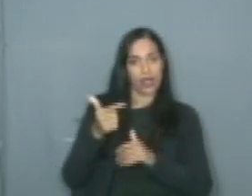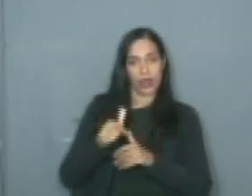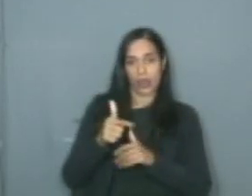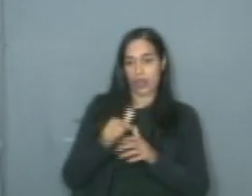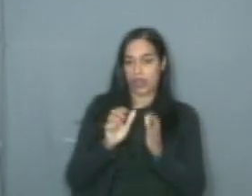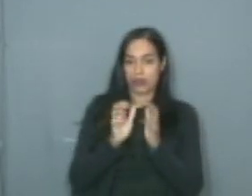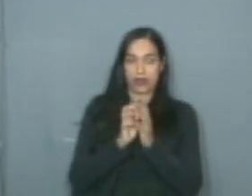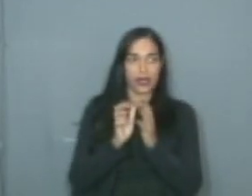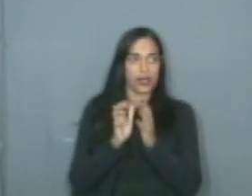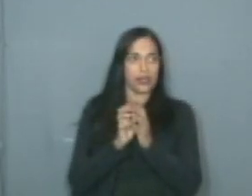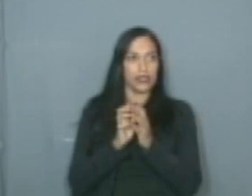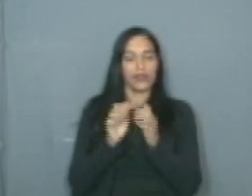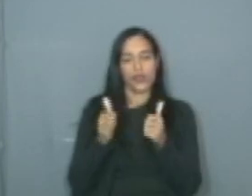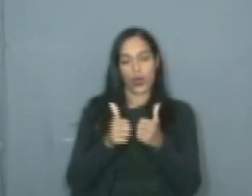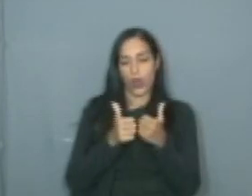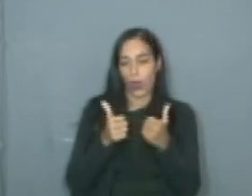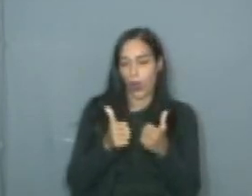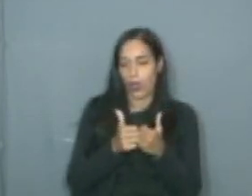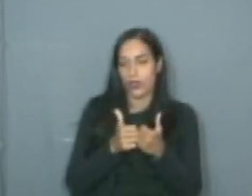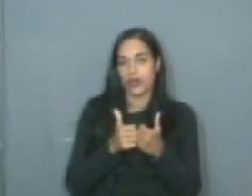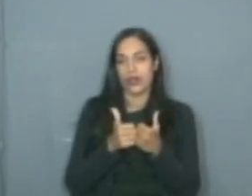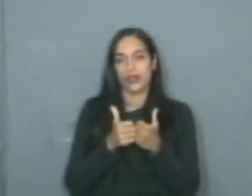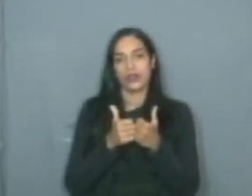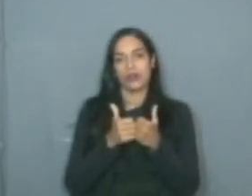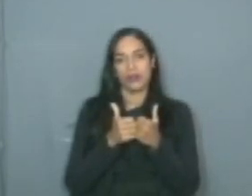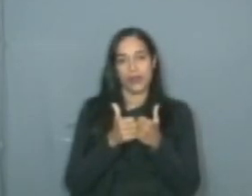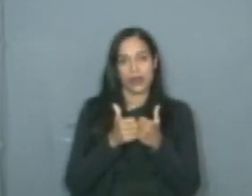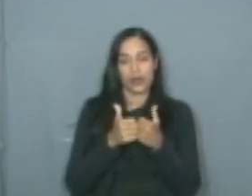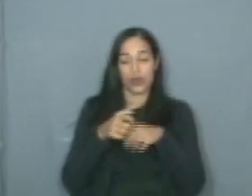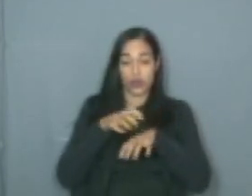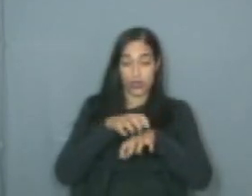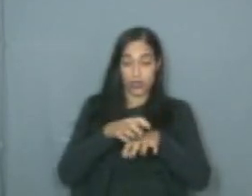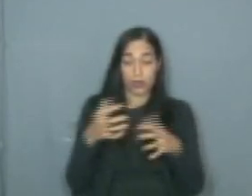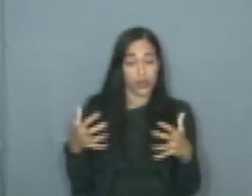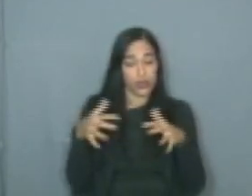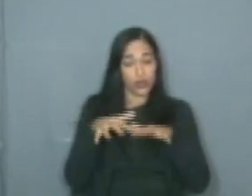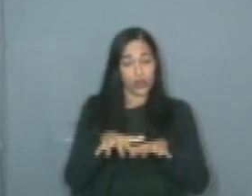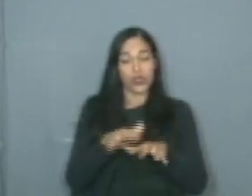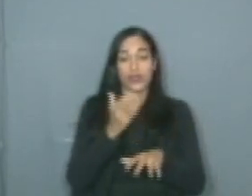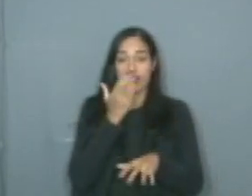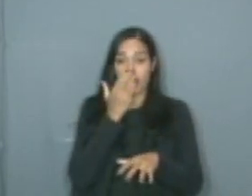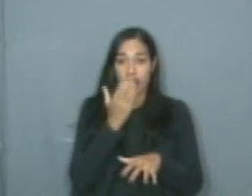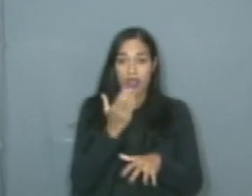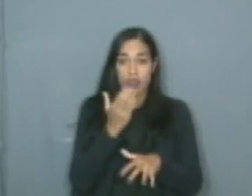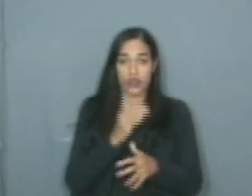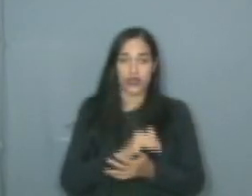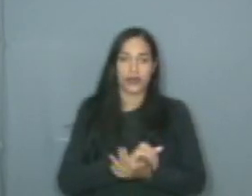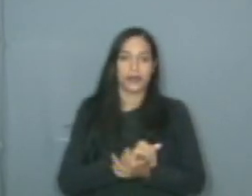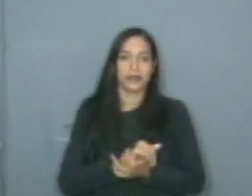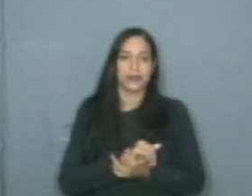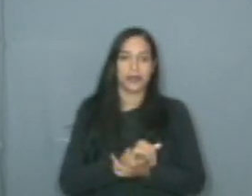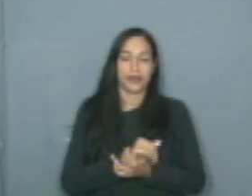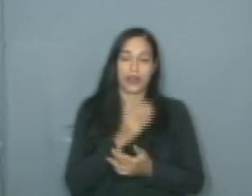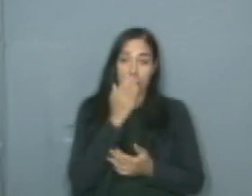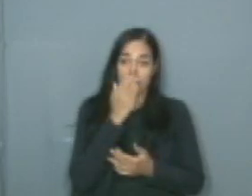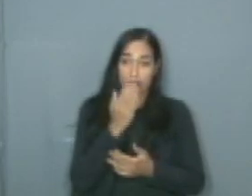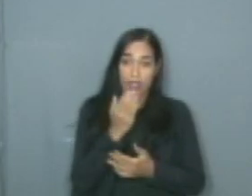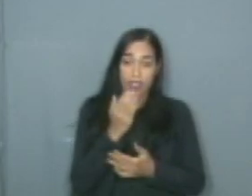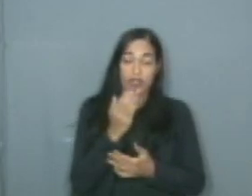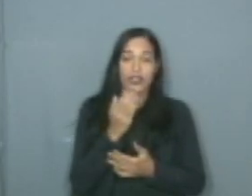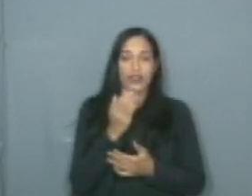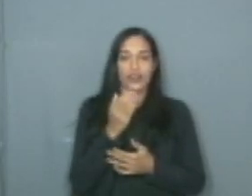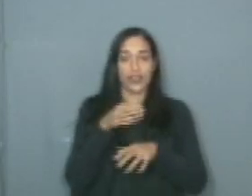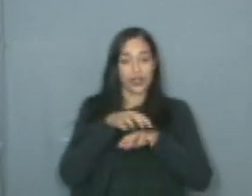o Aleph Collins, ônibus. O transporte inclusivo são vans. E as vans que fazem